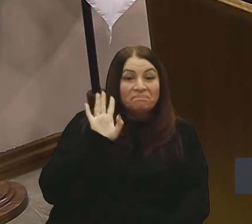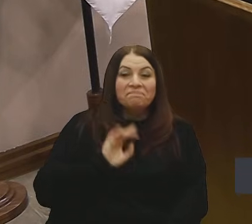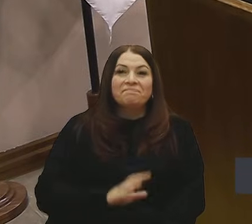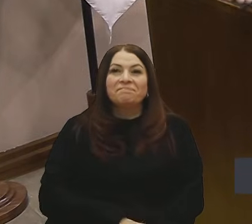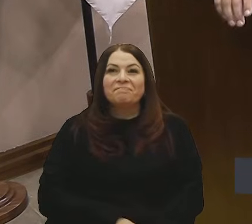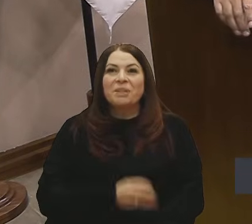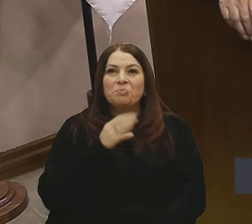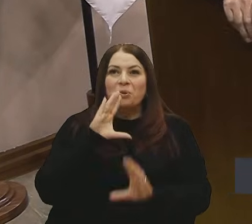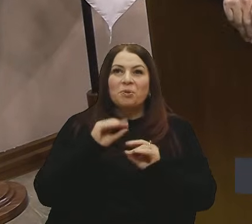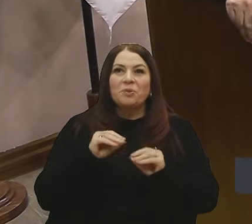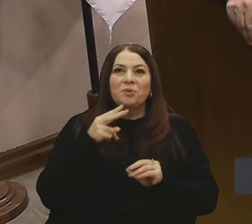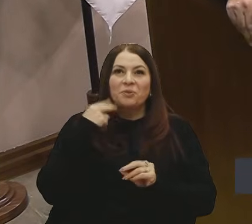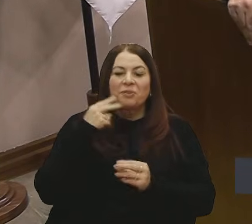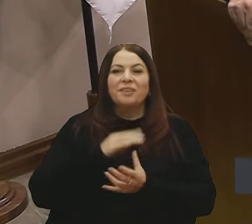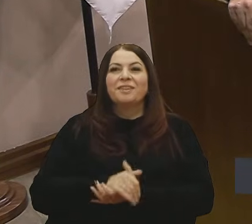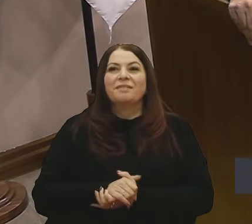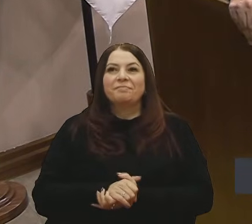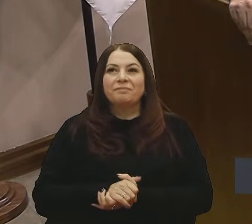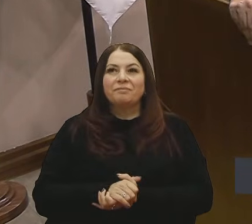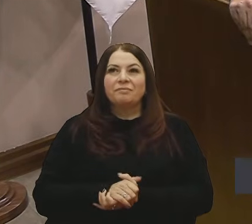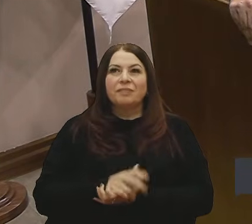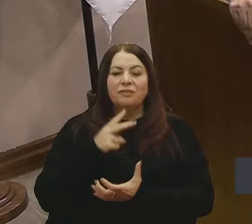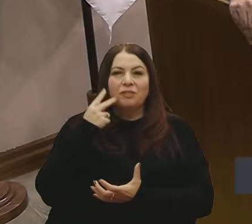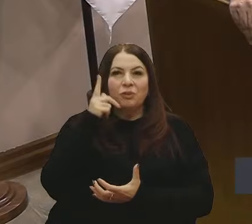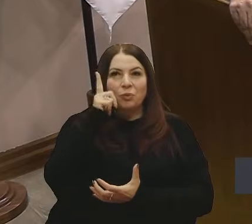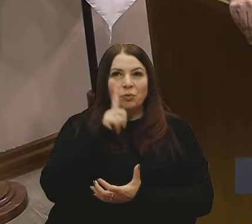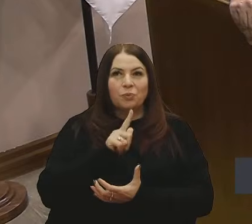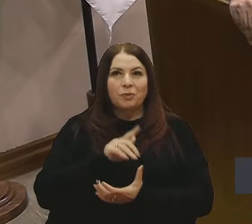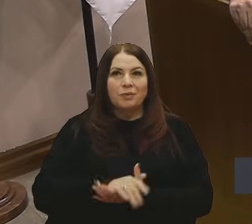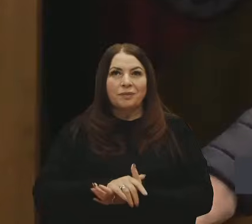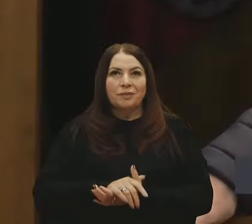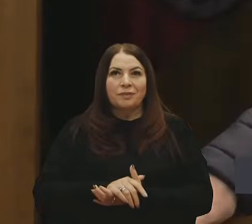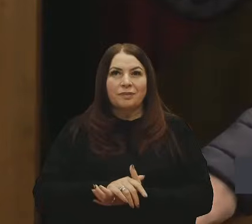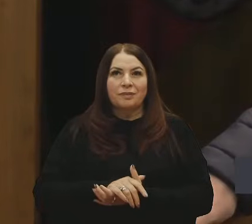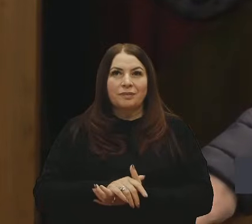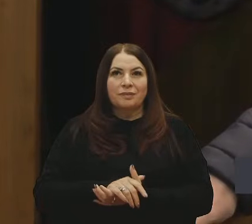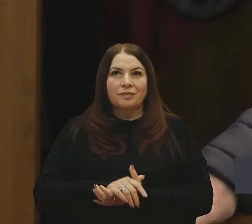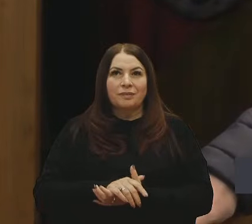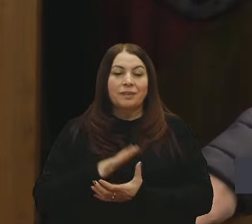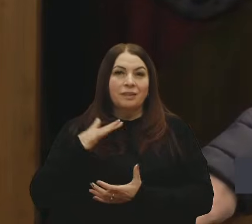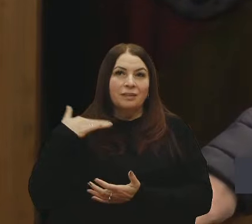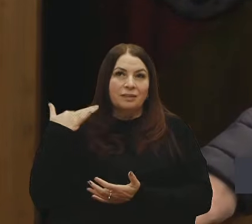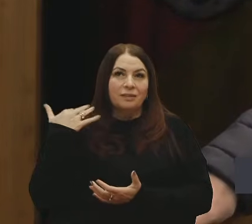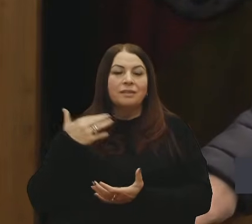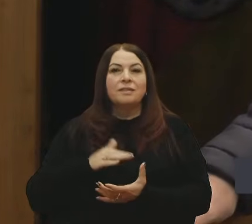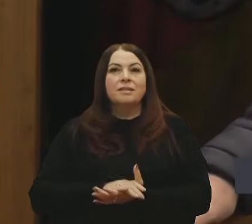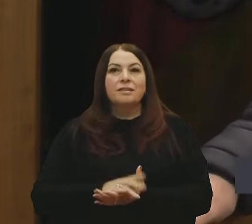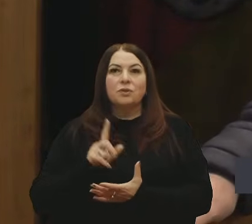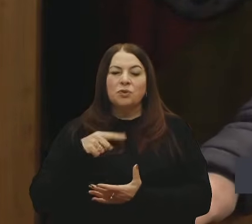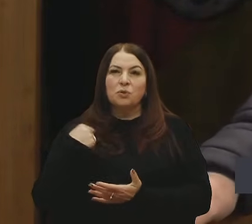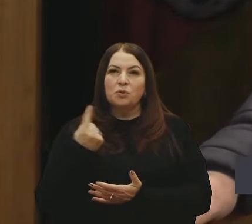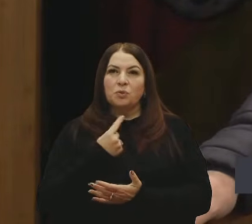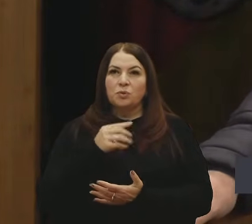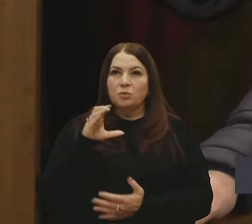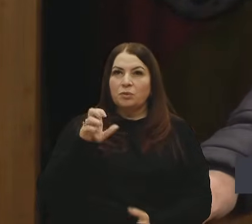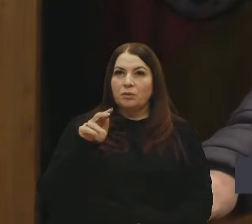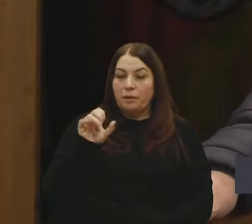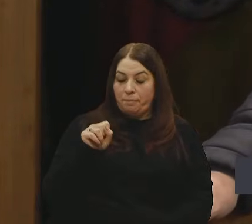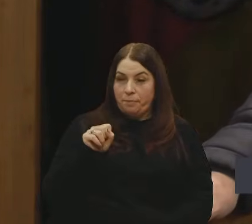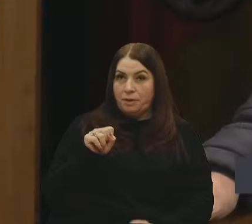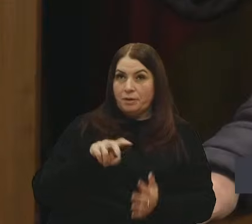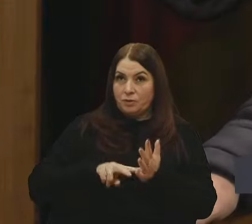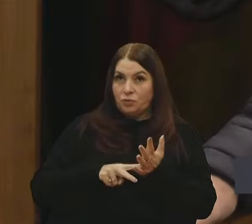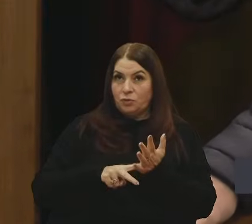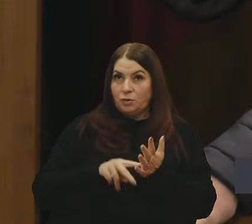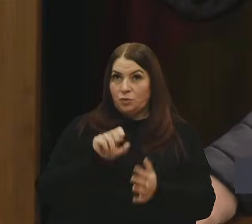Boa noite, vereadores. Vereador Lucas, vereadora Andressa. Nós, do CPER Sindicato, a gente